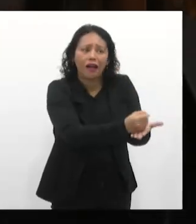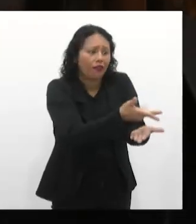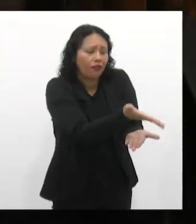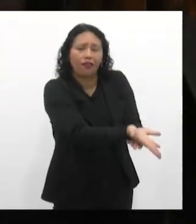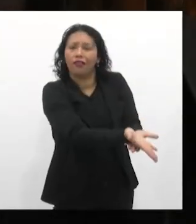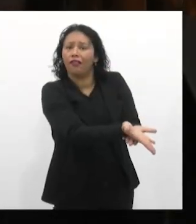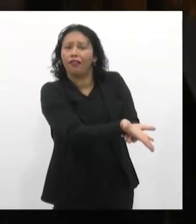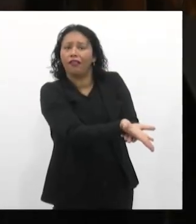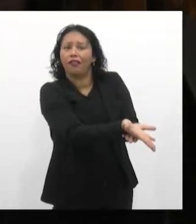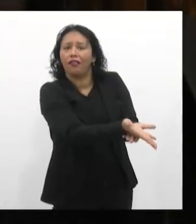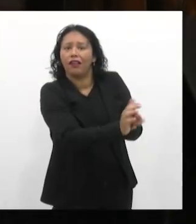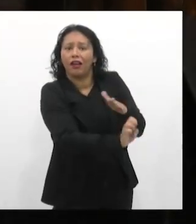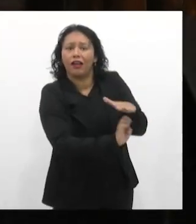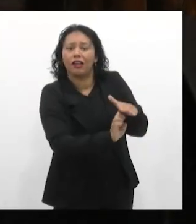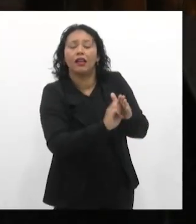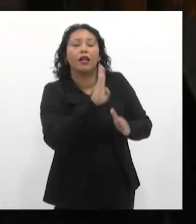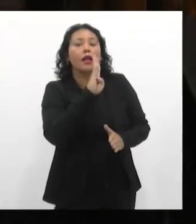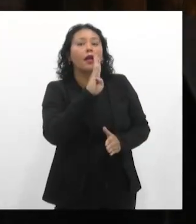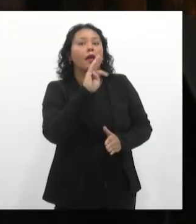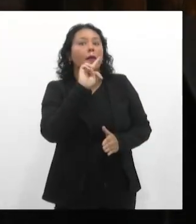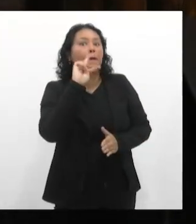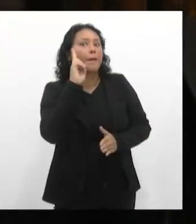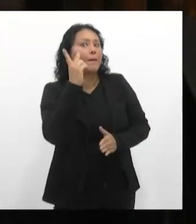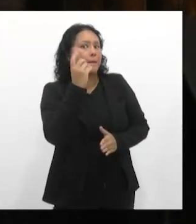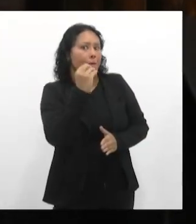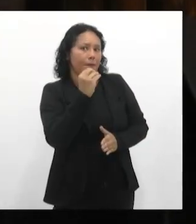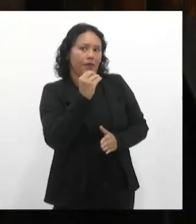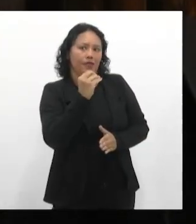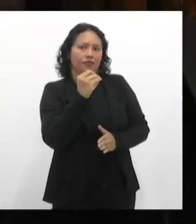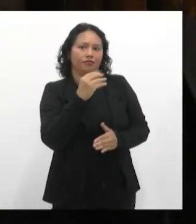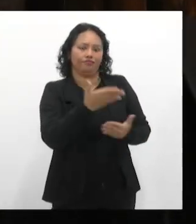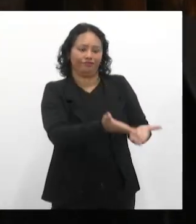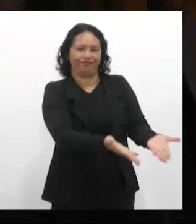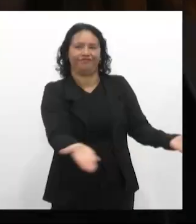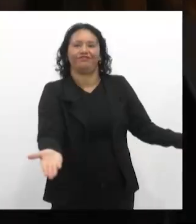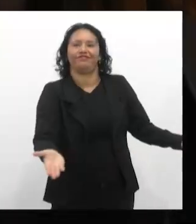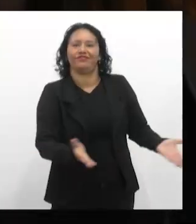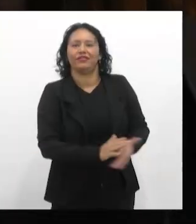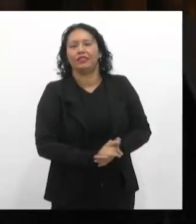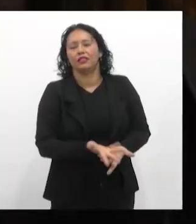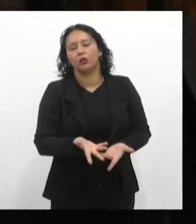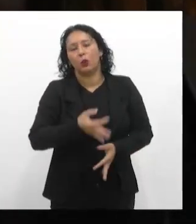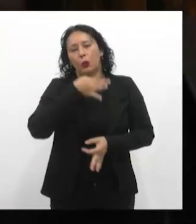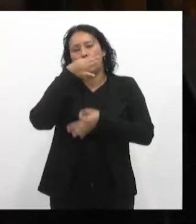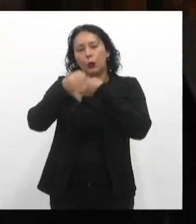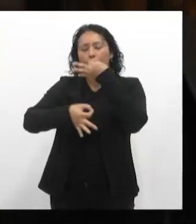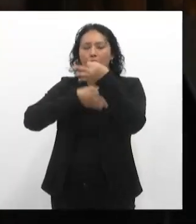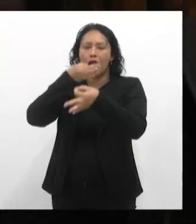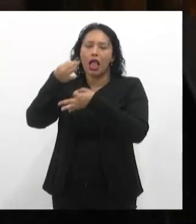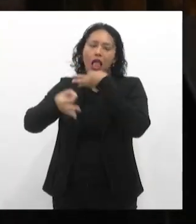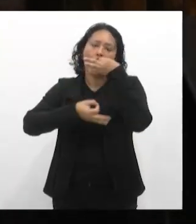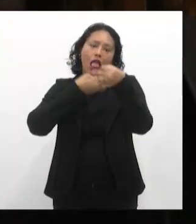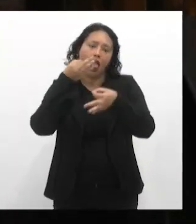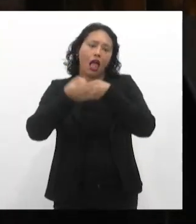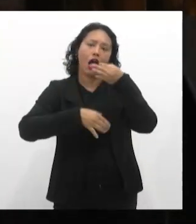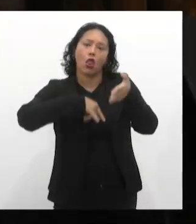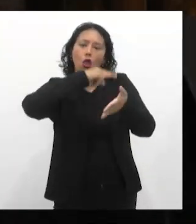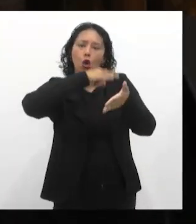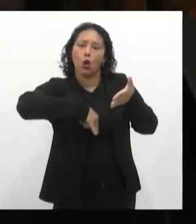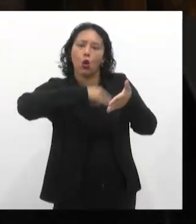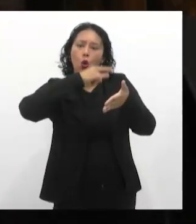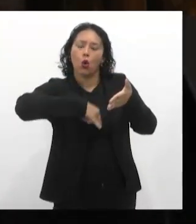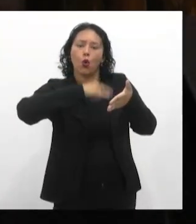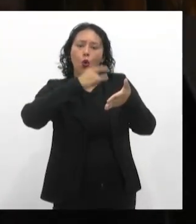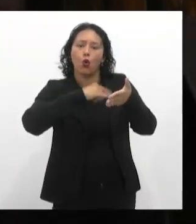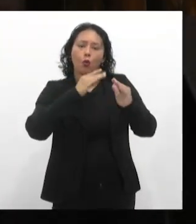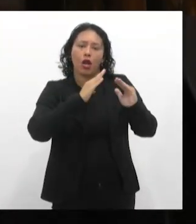com dinheiro que deveria estar enfrentando a pobreza com o argumento de que seria para a habitação e formalização